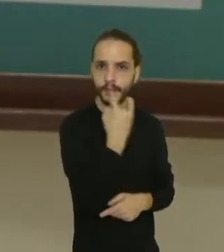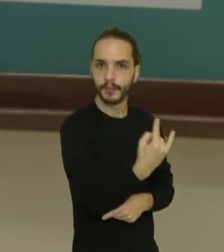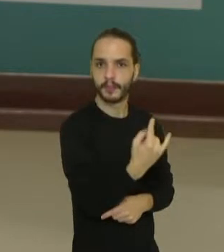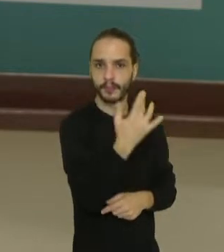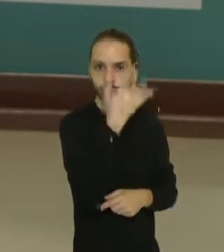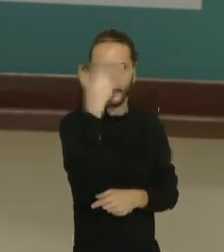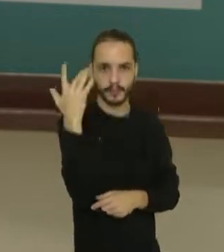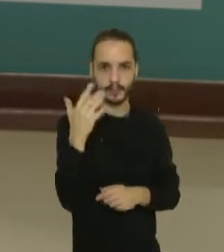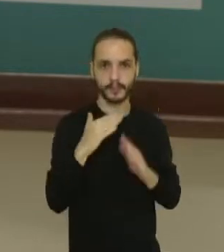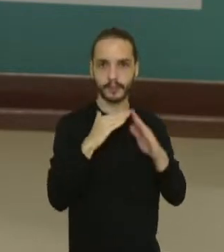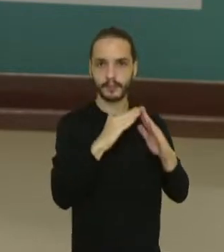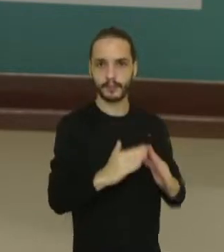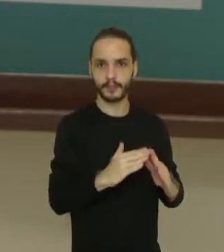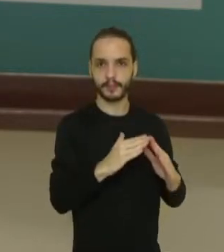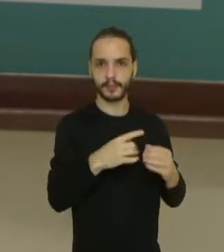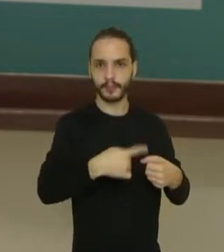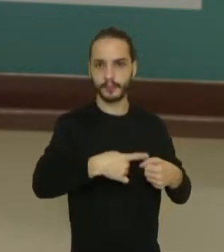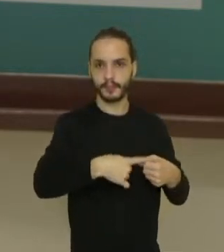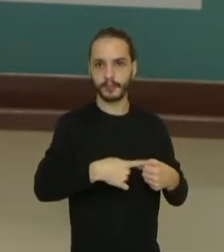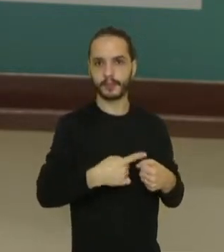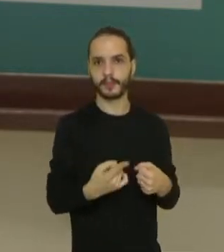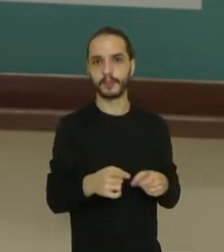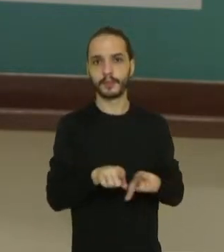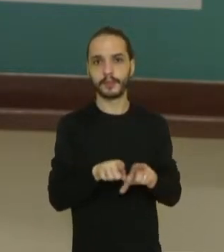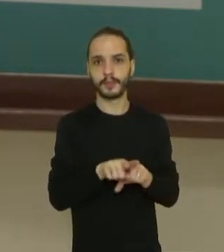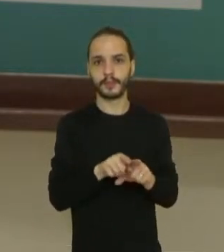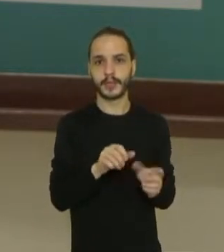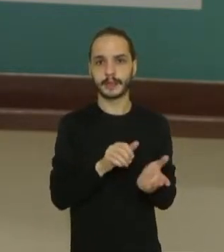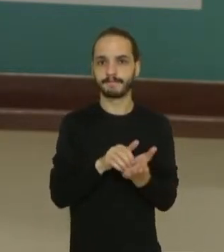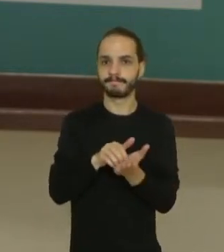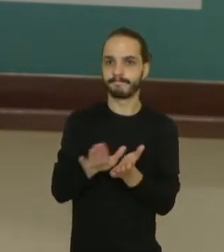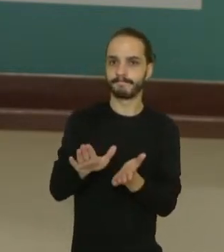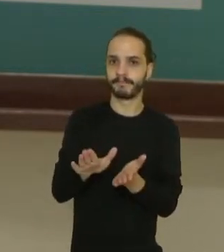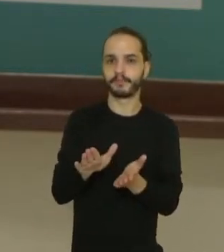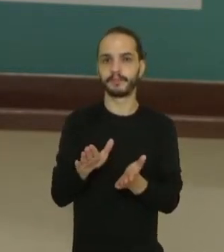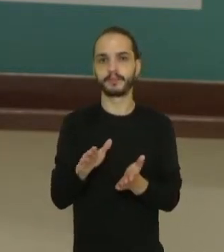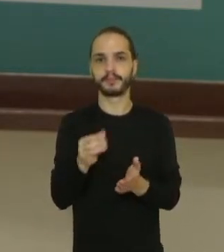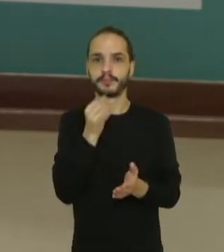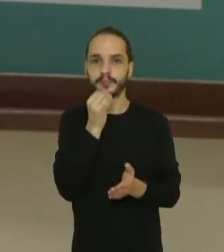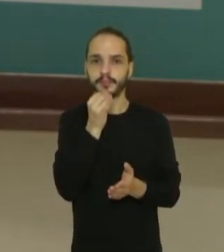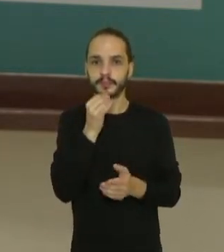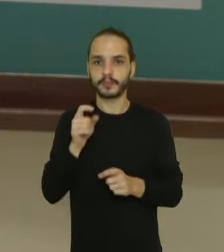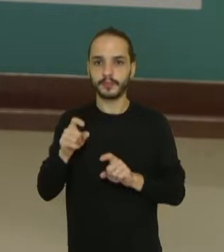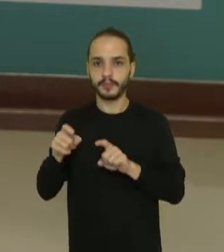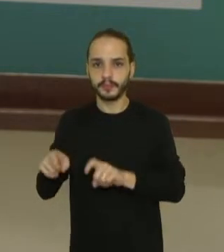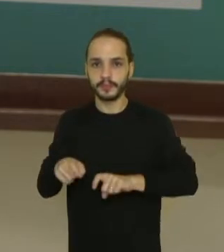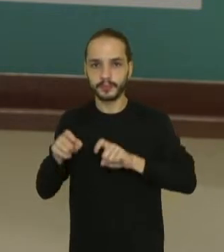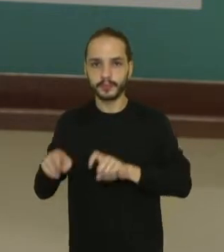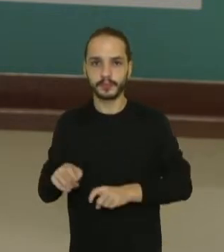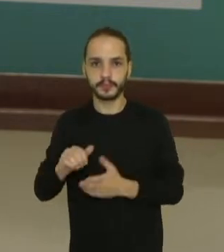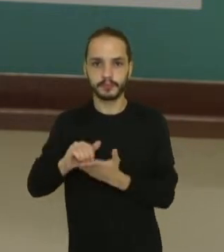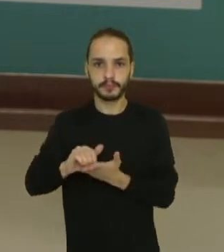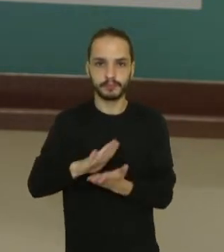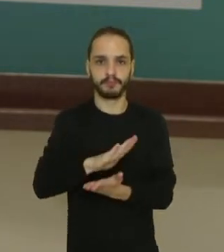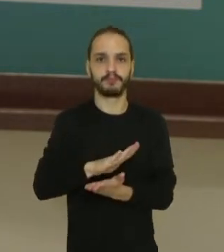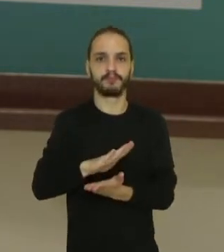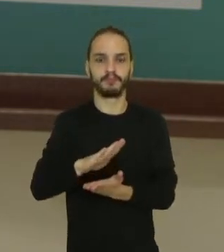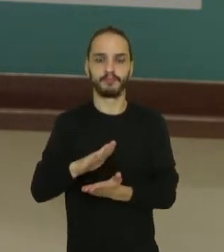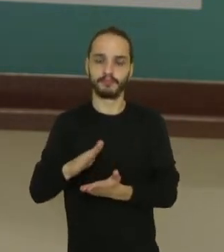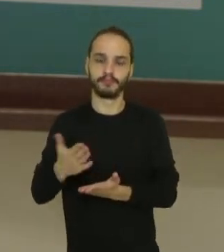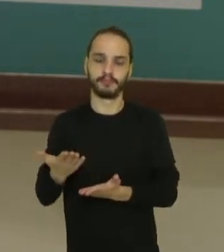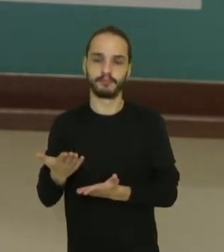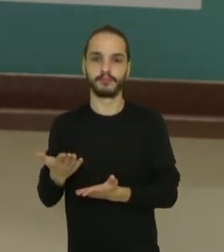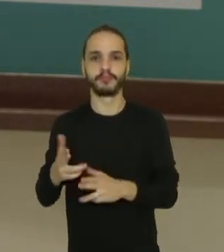morar nas cidades, e os fatores repulsivos, que expulsam as pessoas do campo, como a ideia do êxodo rural. Nós iremos ver